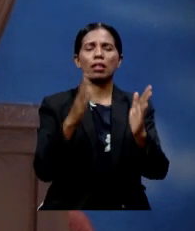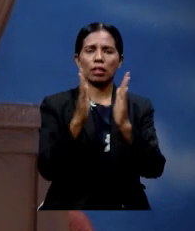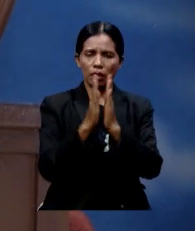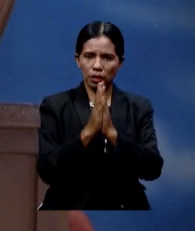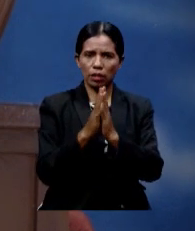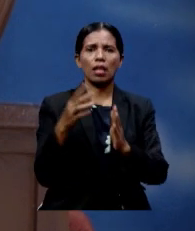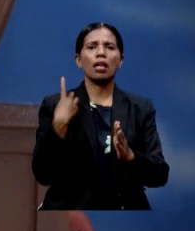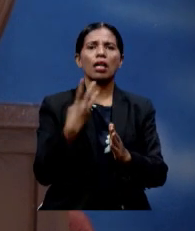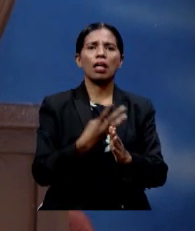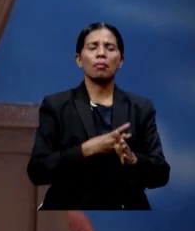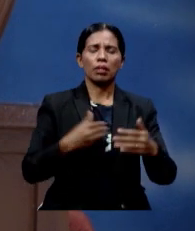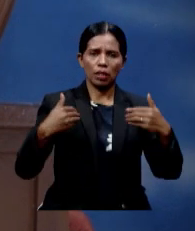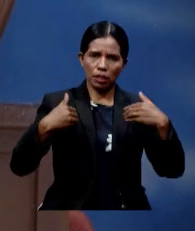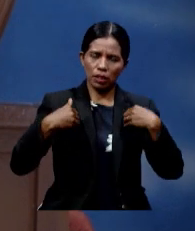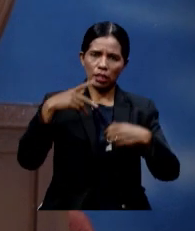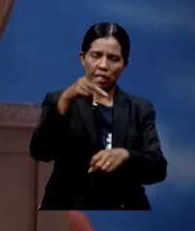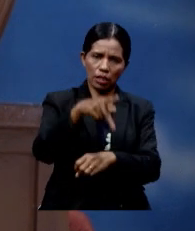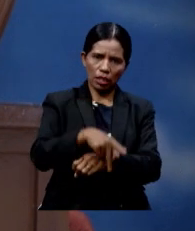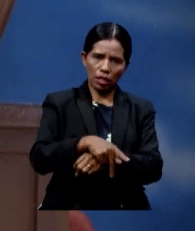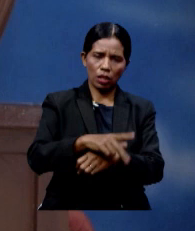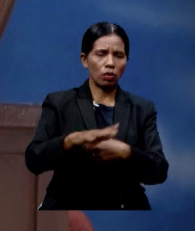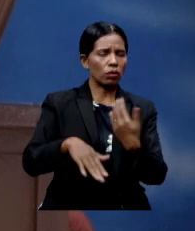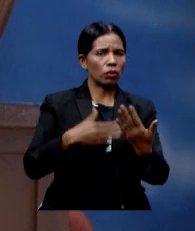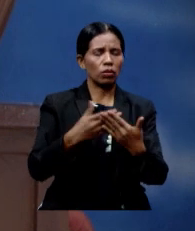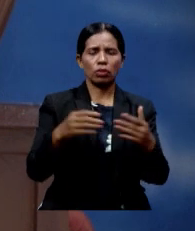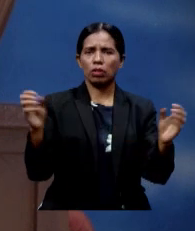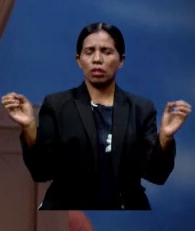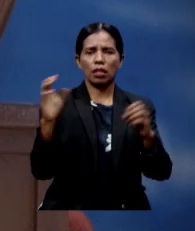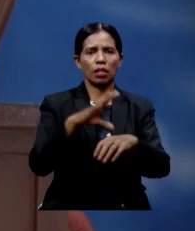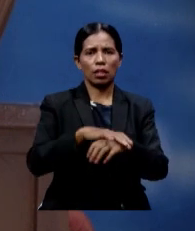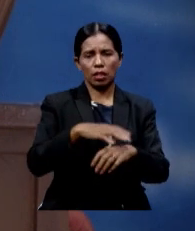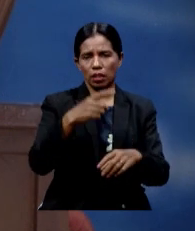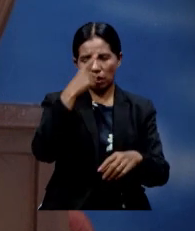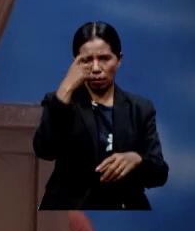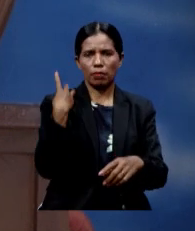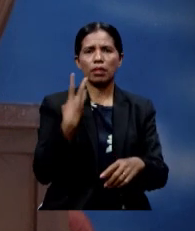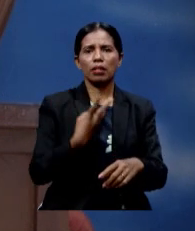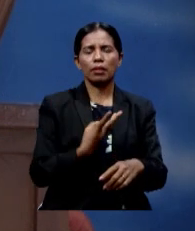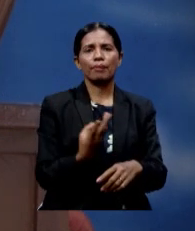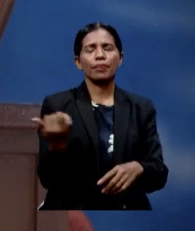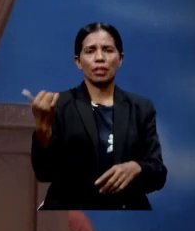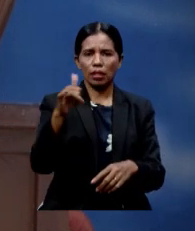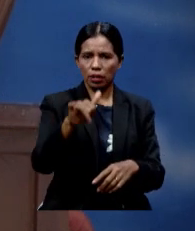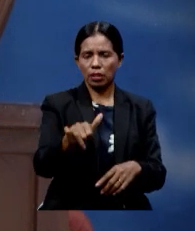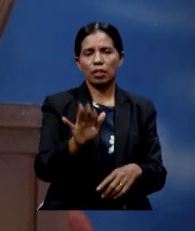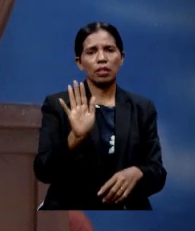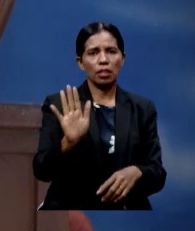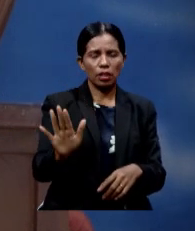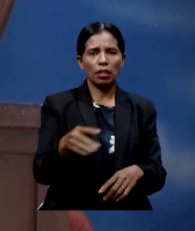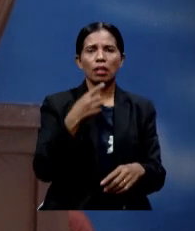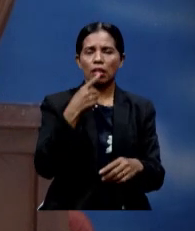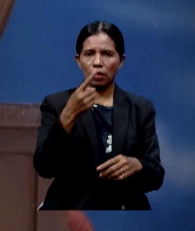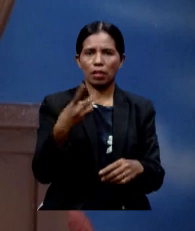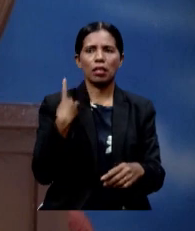dia kalau toma lakar wajidah. Tambah itu dia nona, amin.